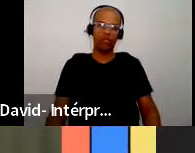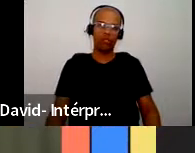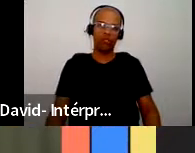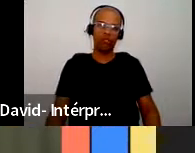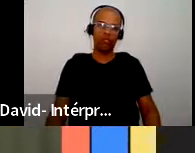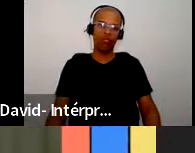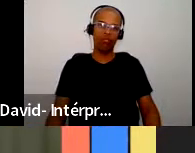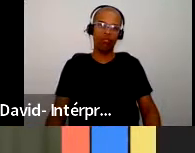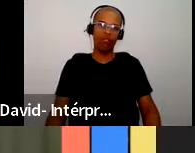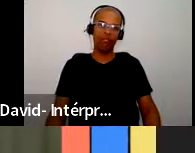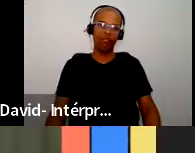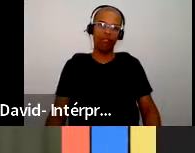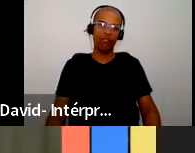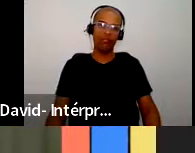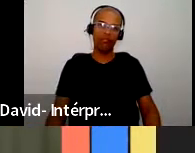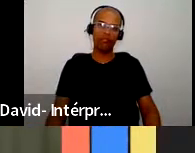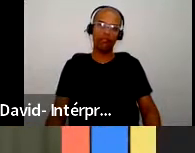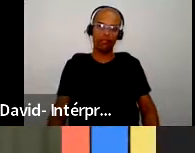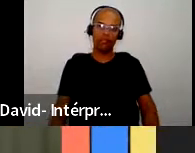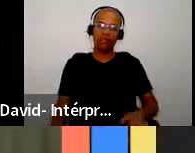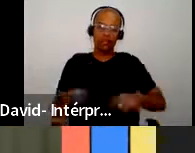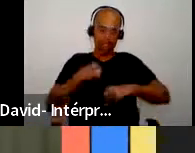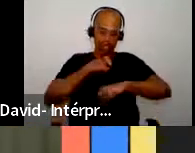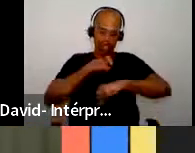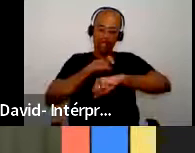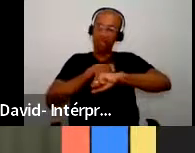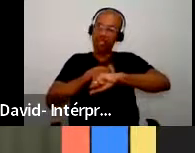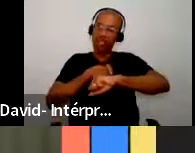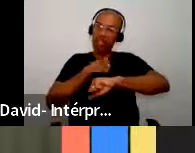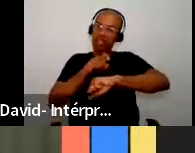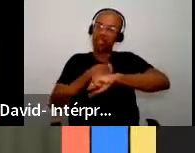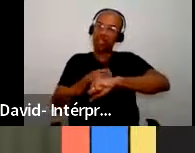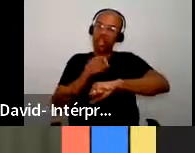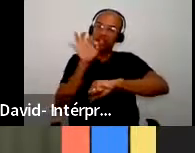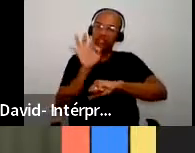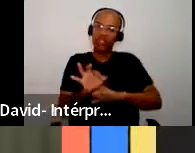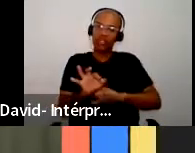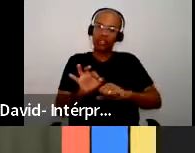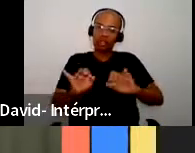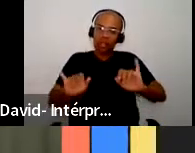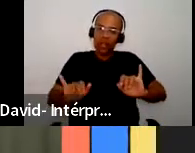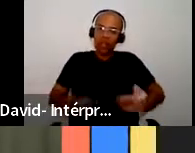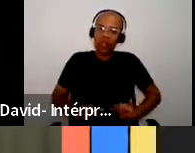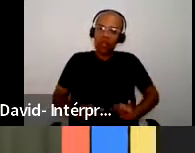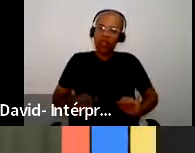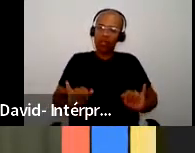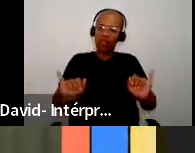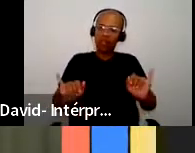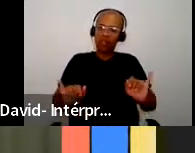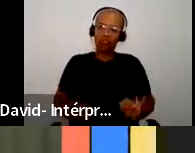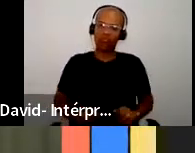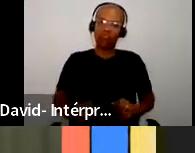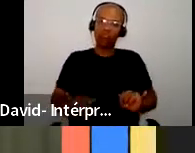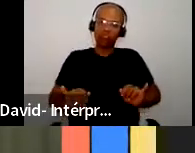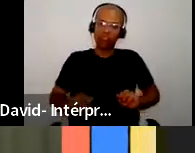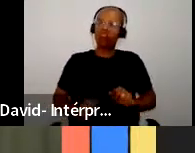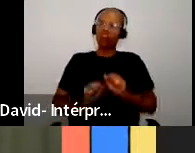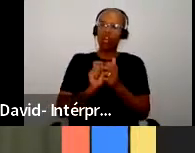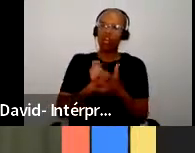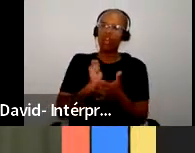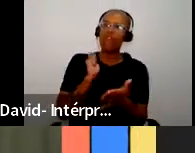Quando chegar um momento, esse meu sofrimento, vou pagar com